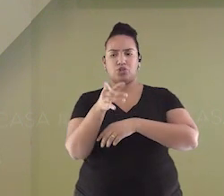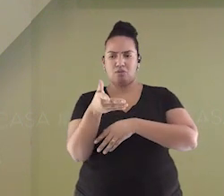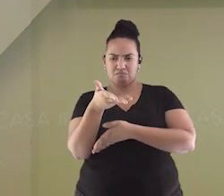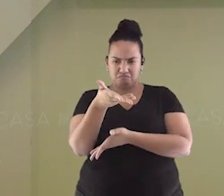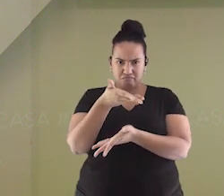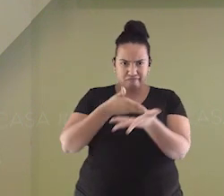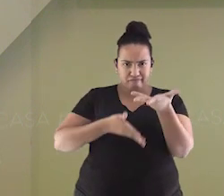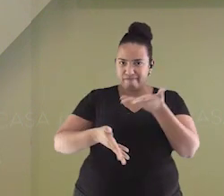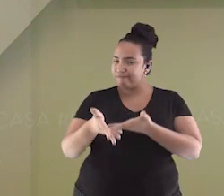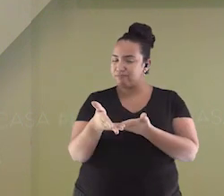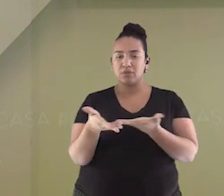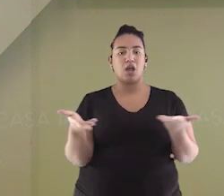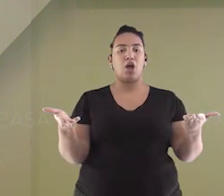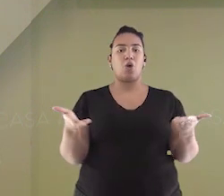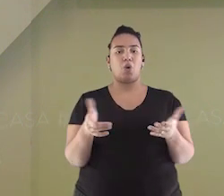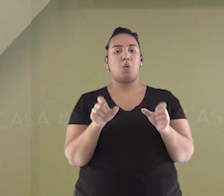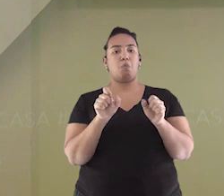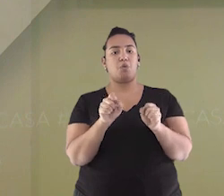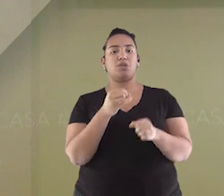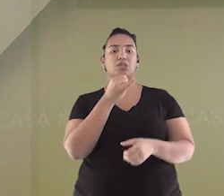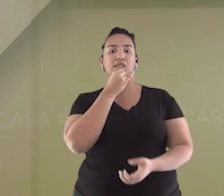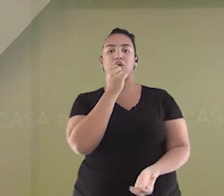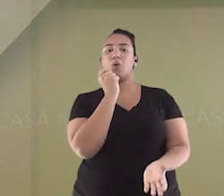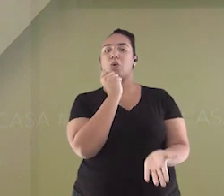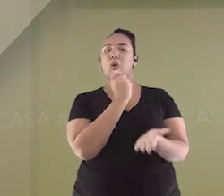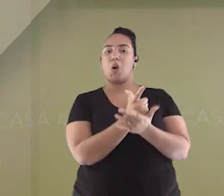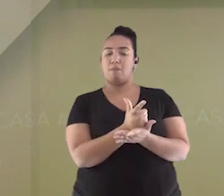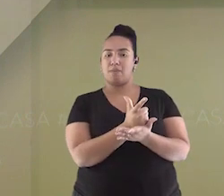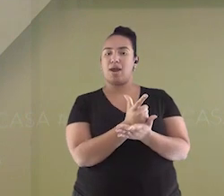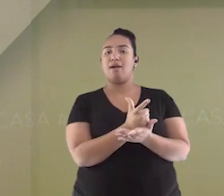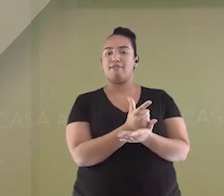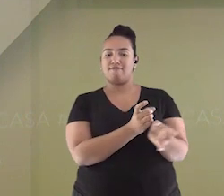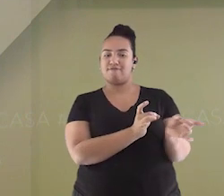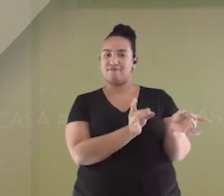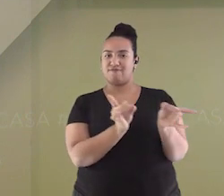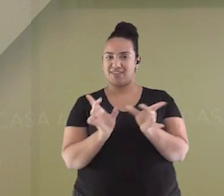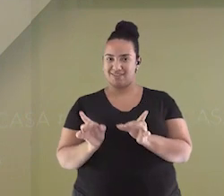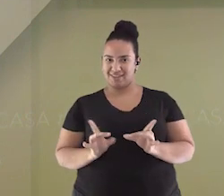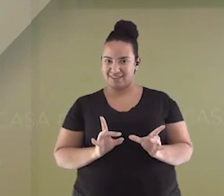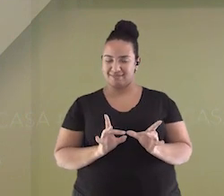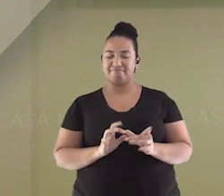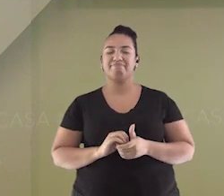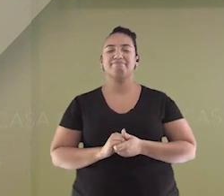de troca de excedentes para uma ideia de consumo, de acúmulo de riquezas.